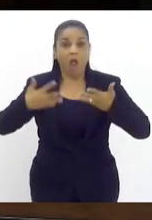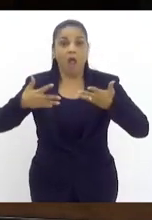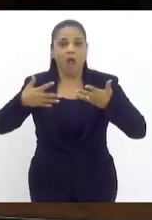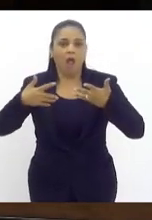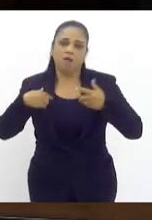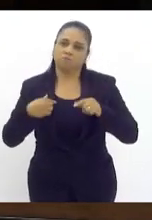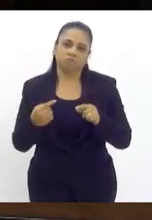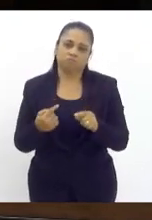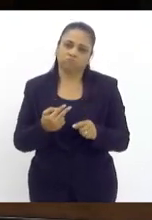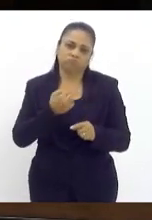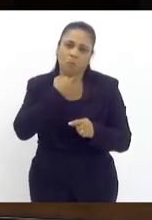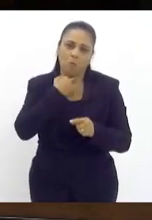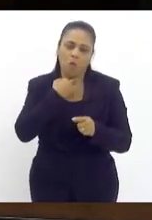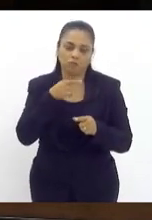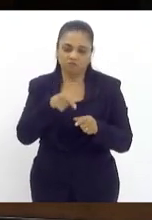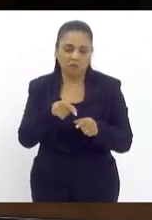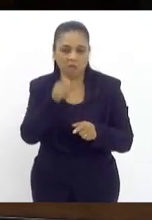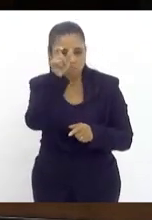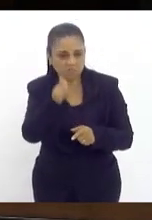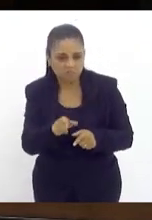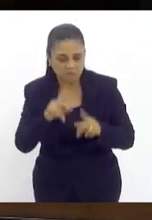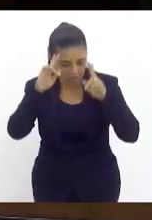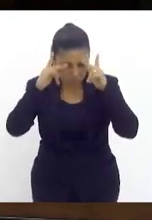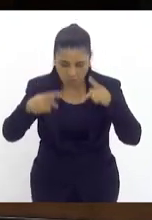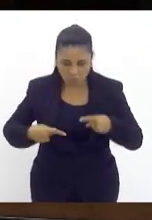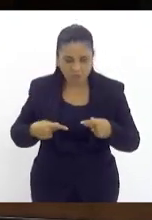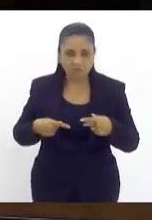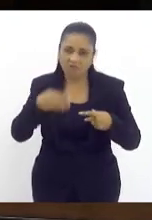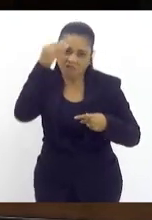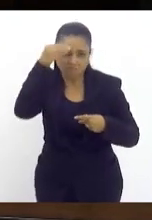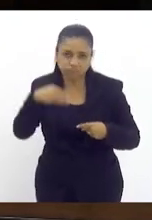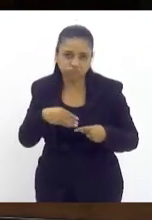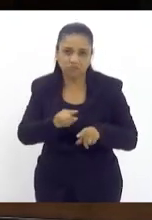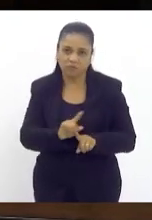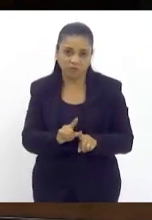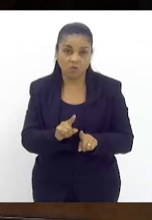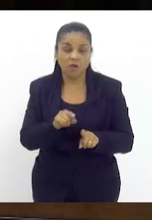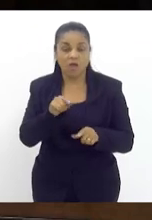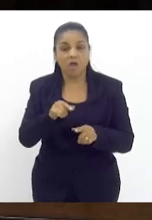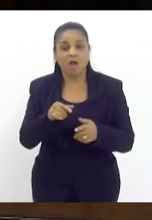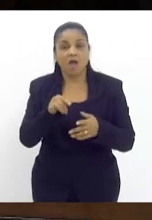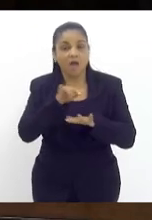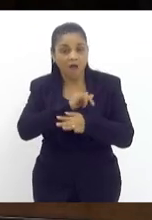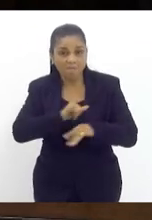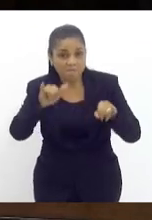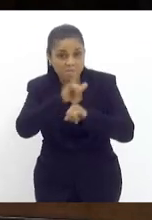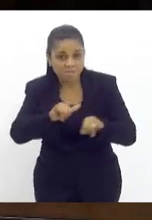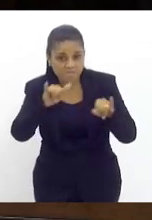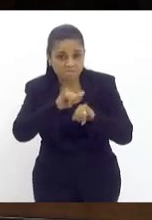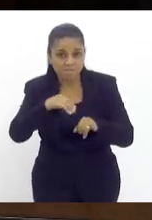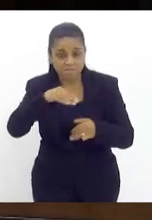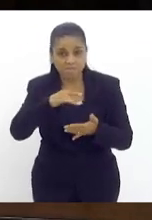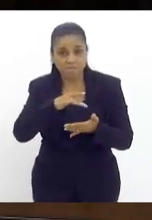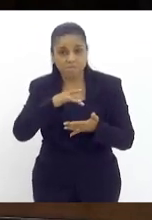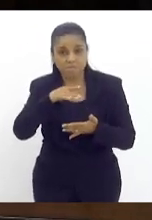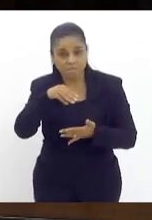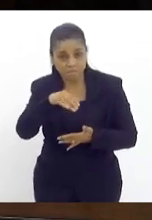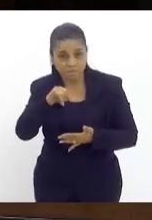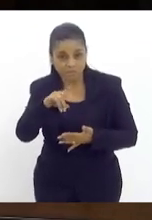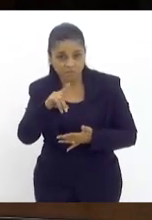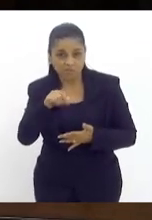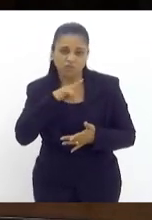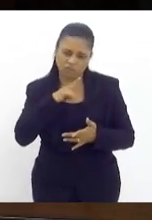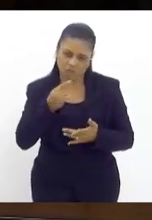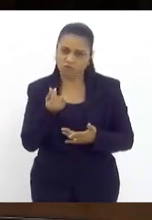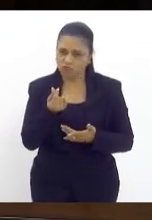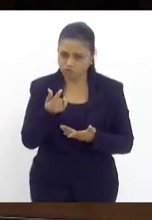subestimar a capacidade do ser humano de querer ser humano. Tá? A mídia, ela tem dinheiro, a mídia, o